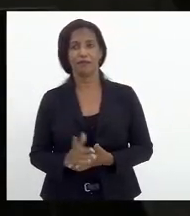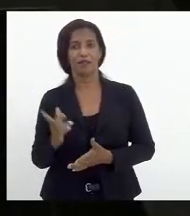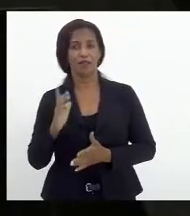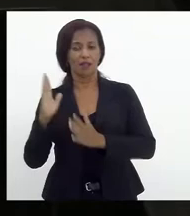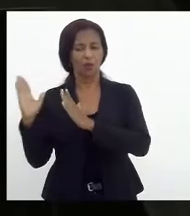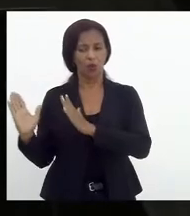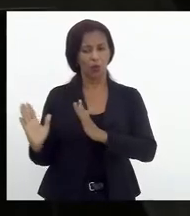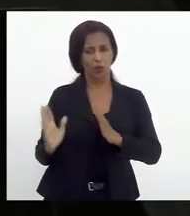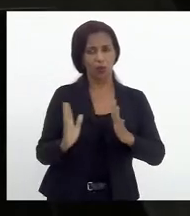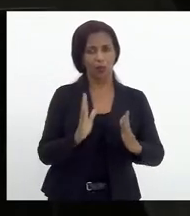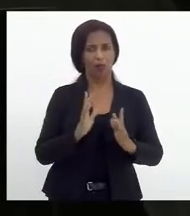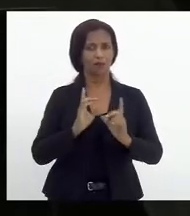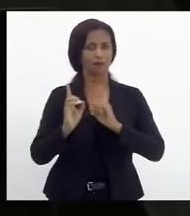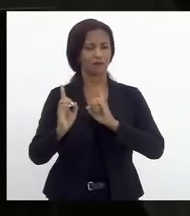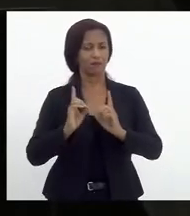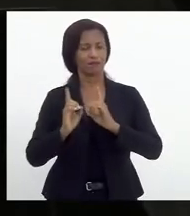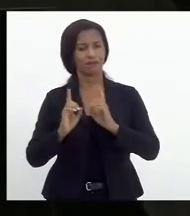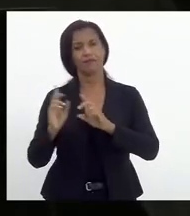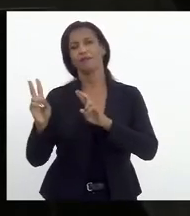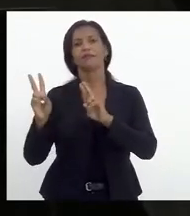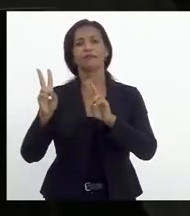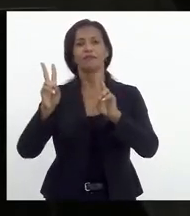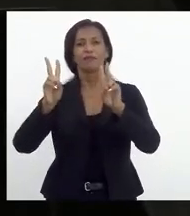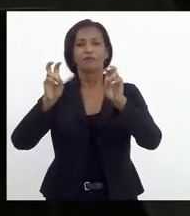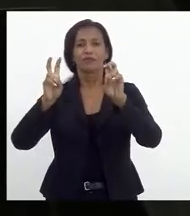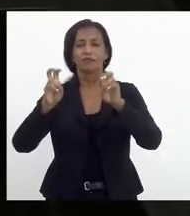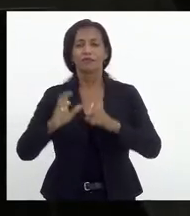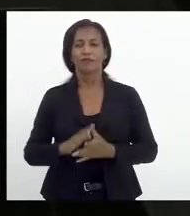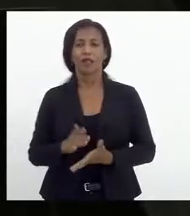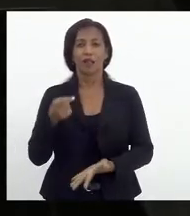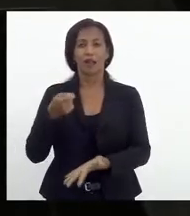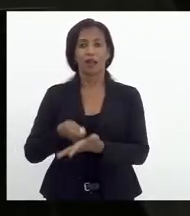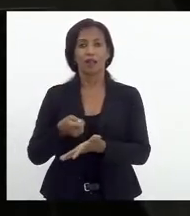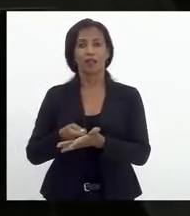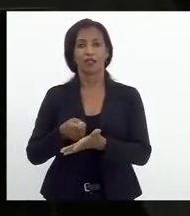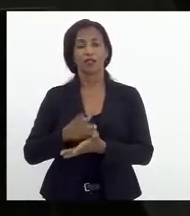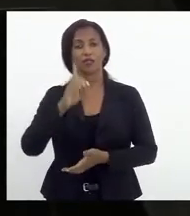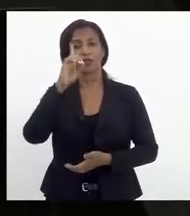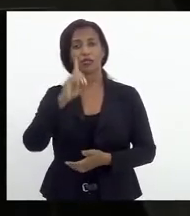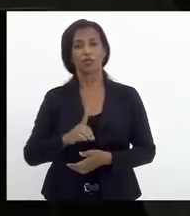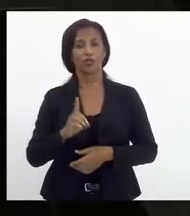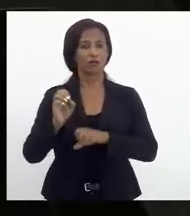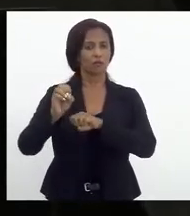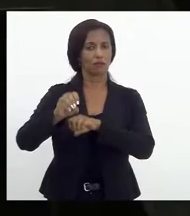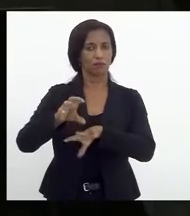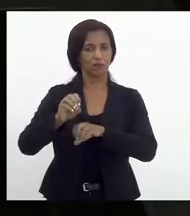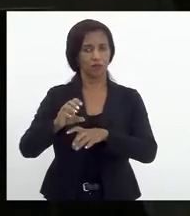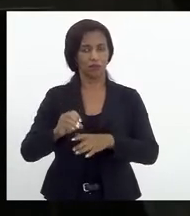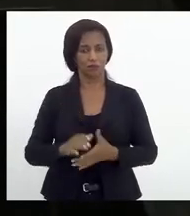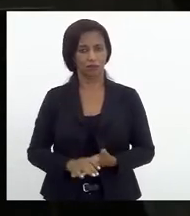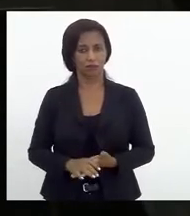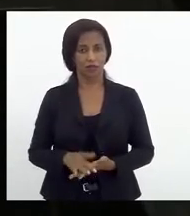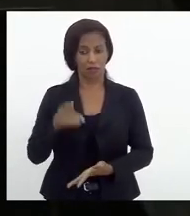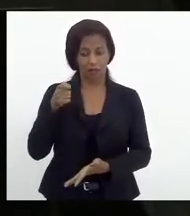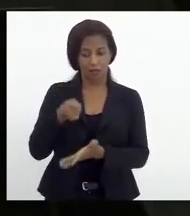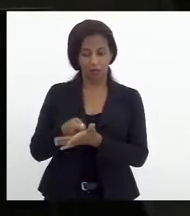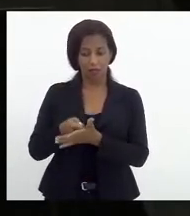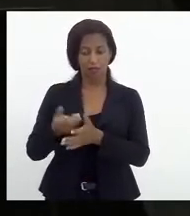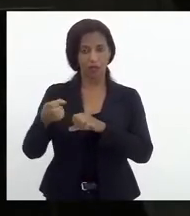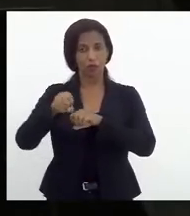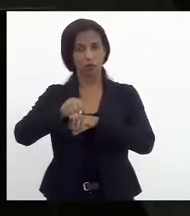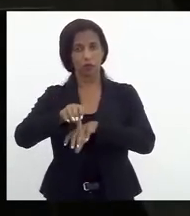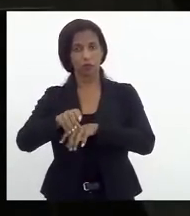atravessa essa discussão, que é o tema da garantia do direito à educação, né? Da garantia do direito à